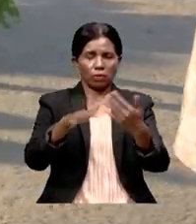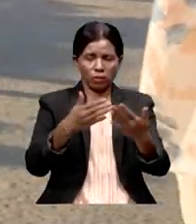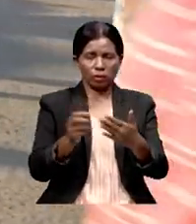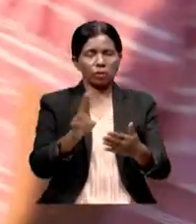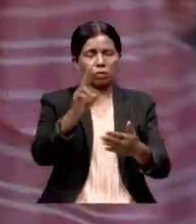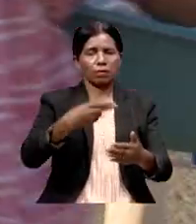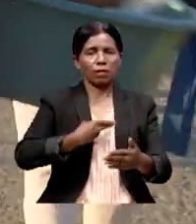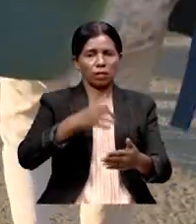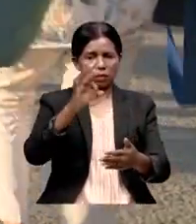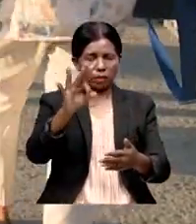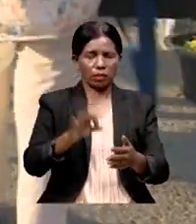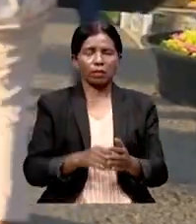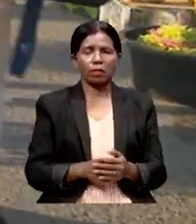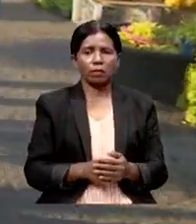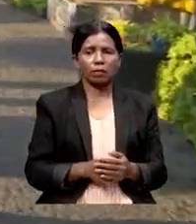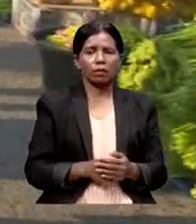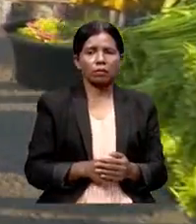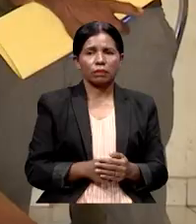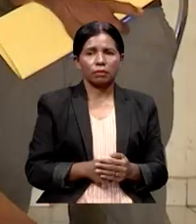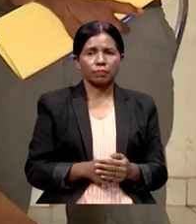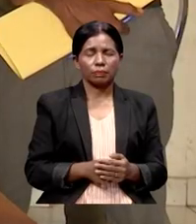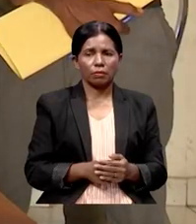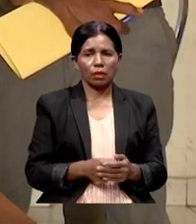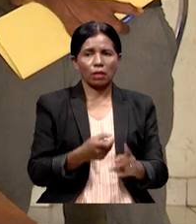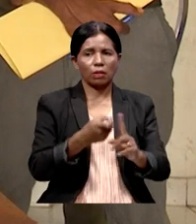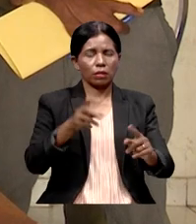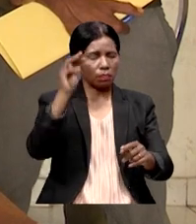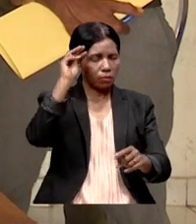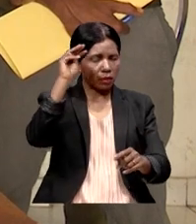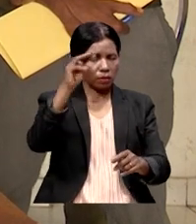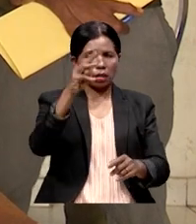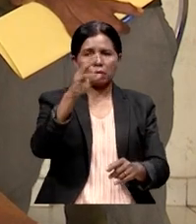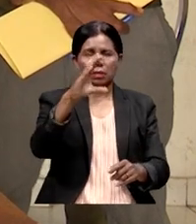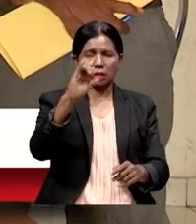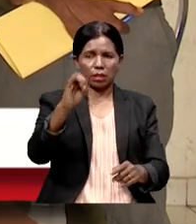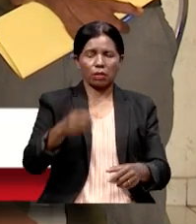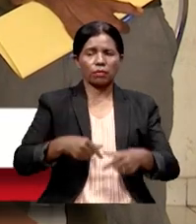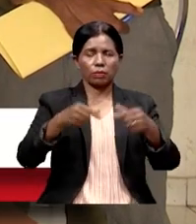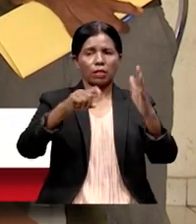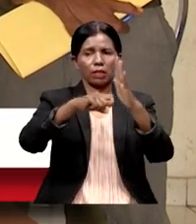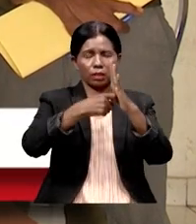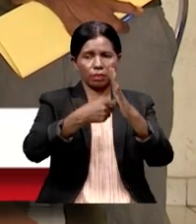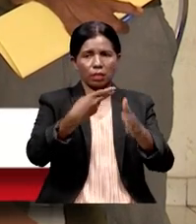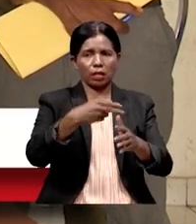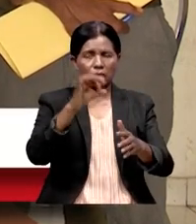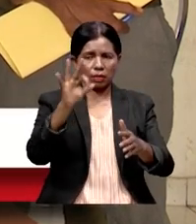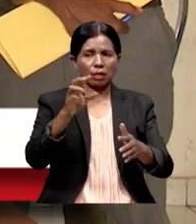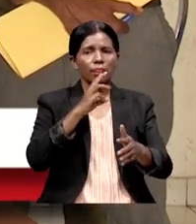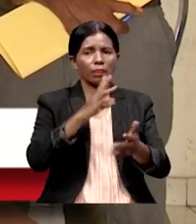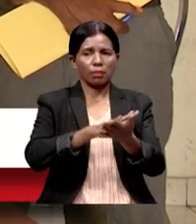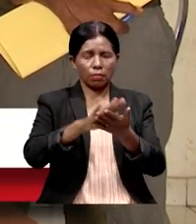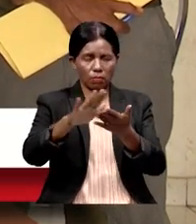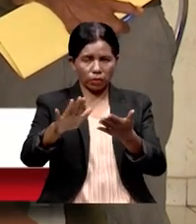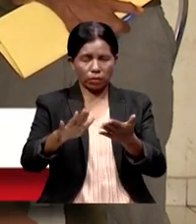para isfatin. Por ser a minha hoje ministro MCI entrega na sabe para isfatin e bemos né be mas